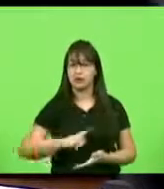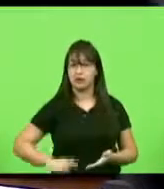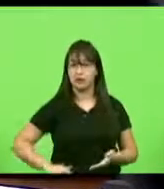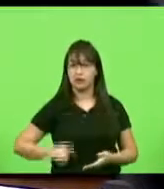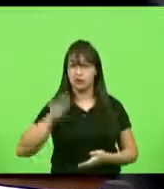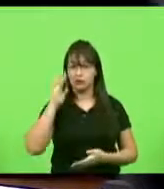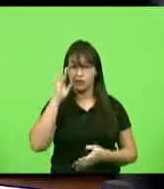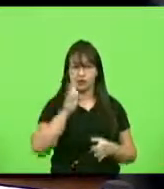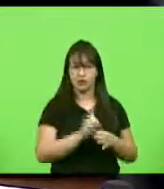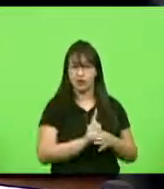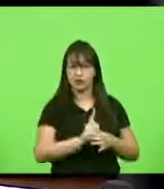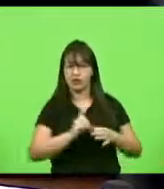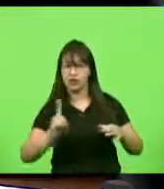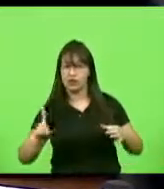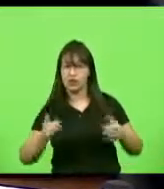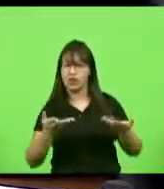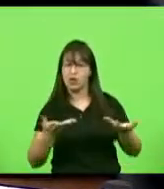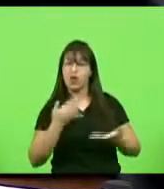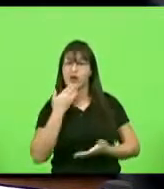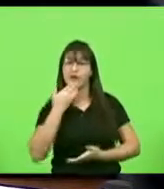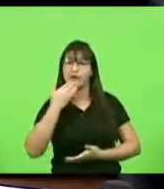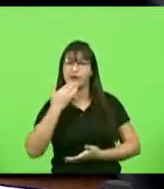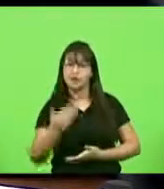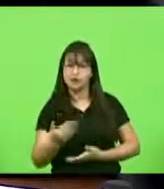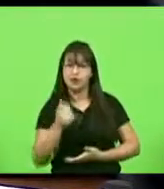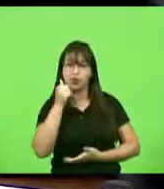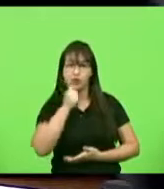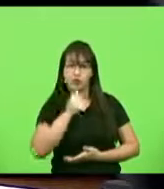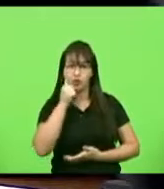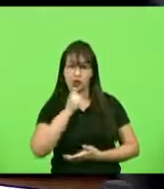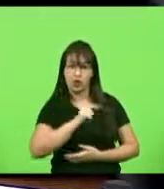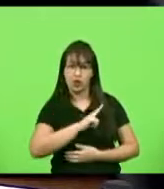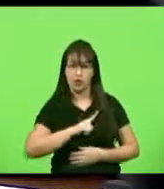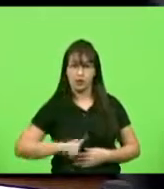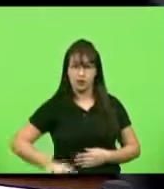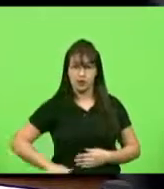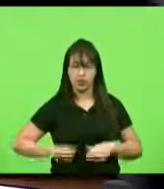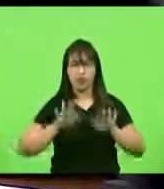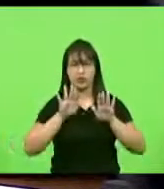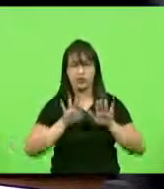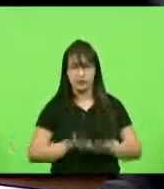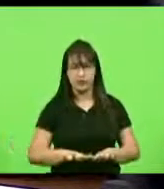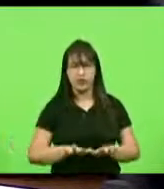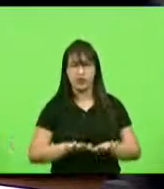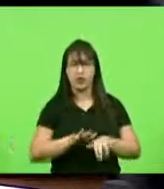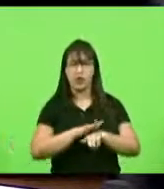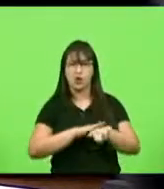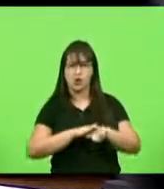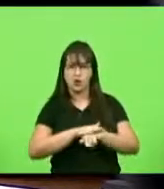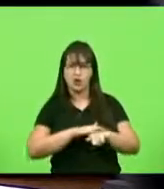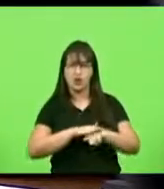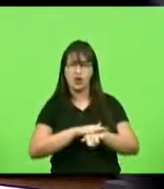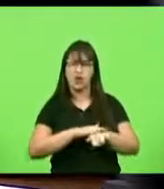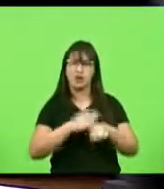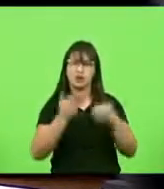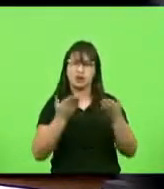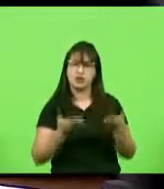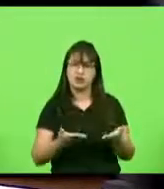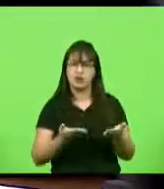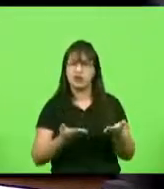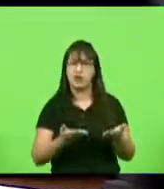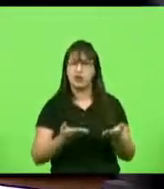nós estamos, então, apelando à governadora que mantenha esse diálogo, mantenha essa conversa,